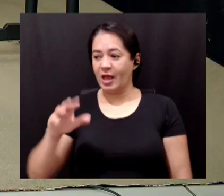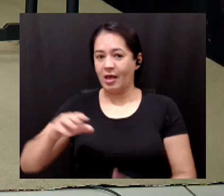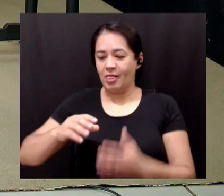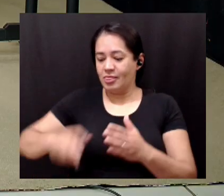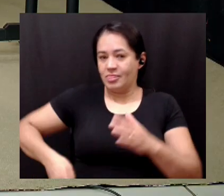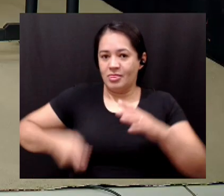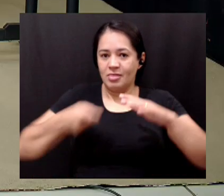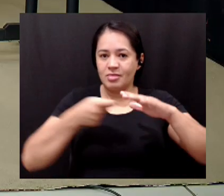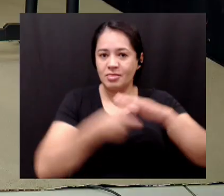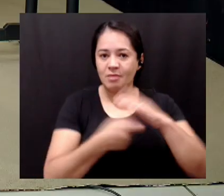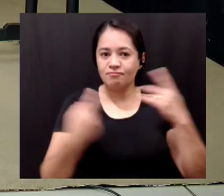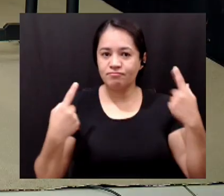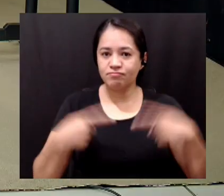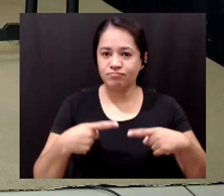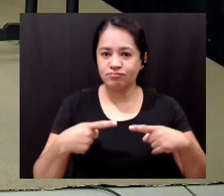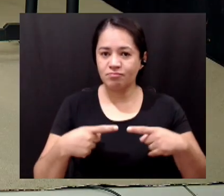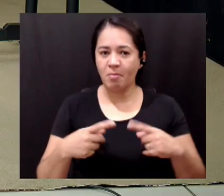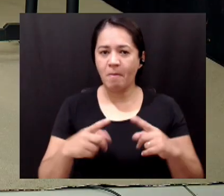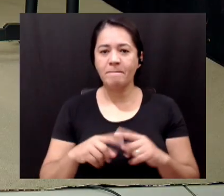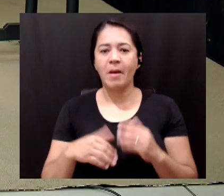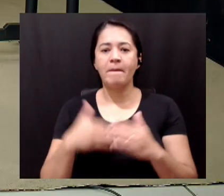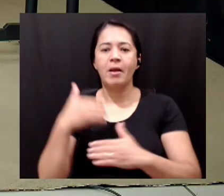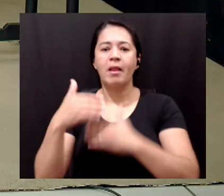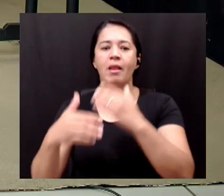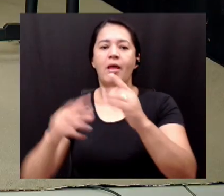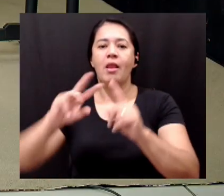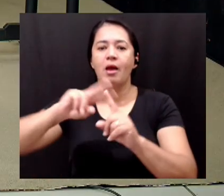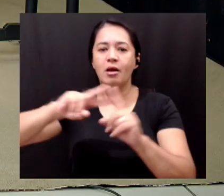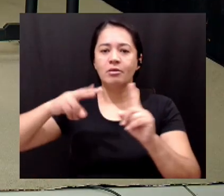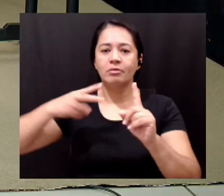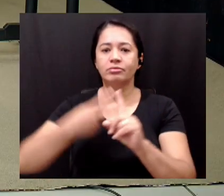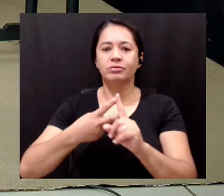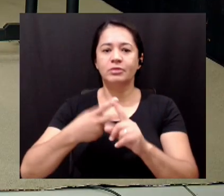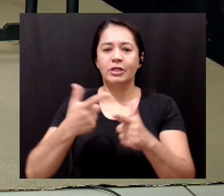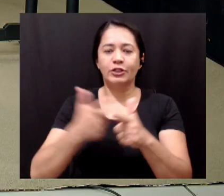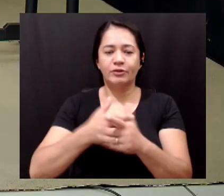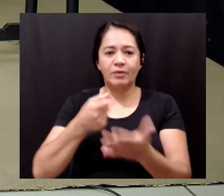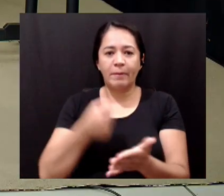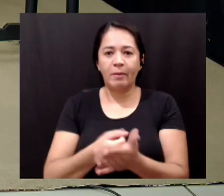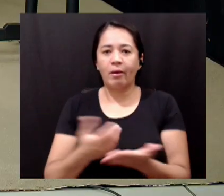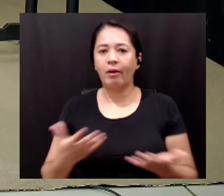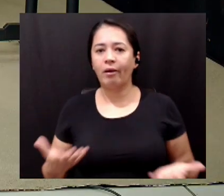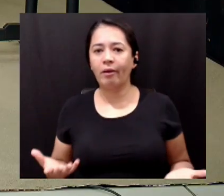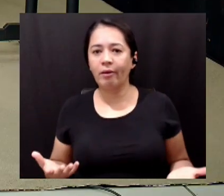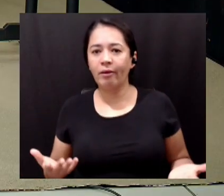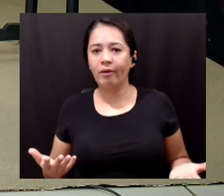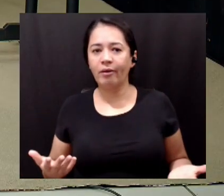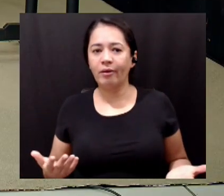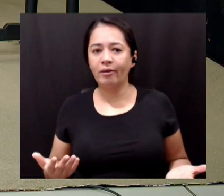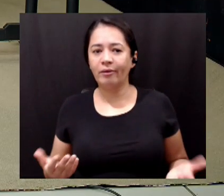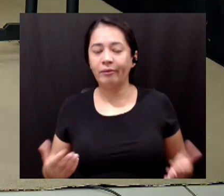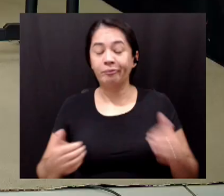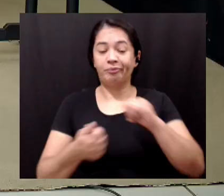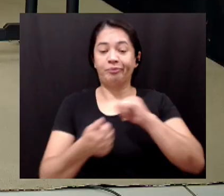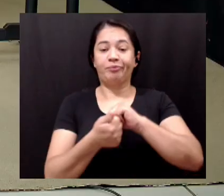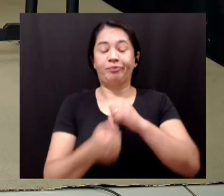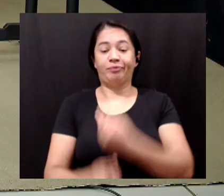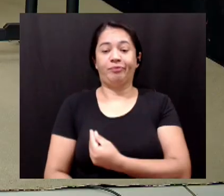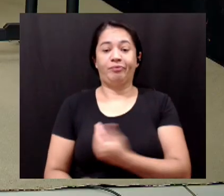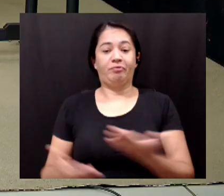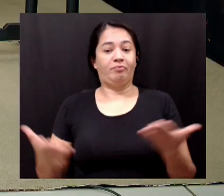4 vezes mais desse dinheiro, sanar as dívidas e ainda ter uma melhor qualidade de vida, entre aspas, né?